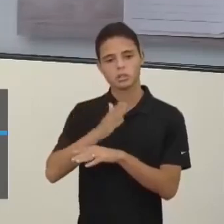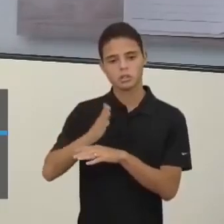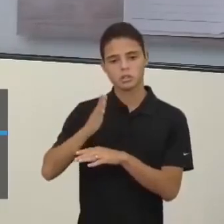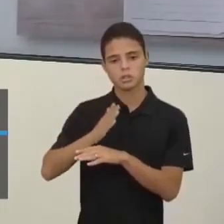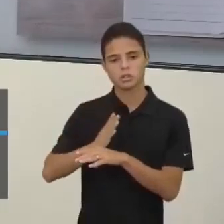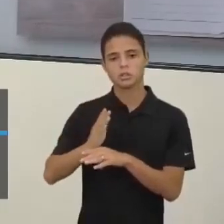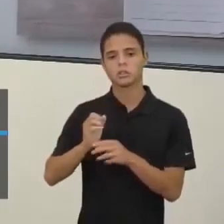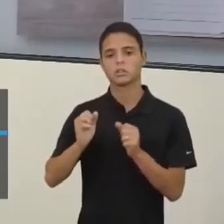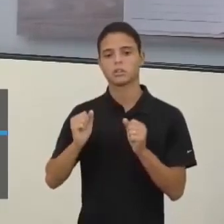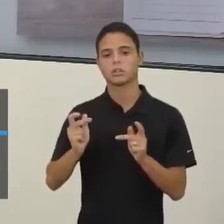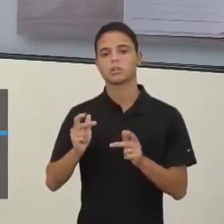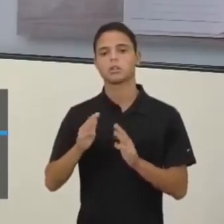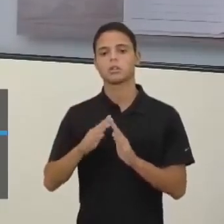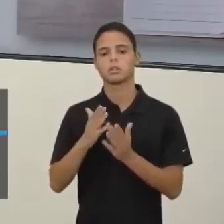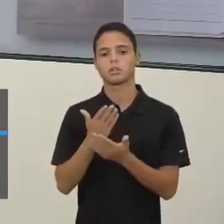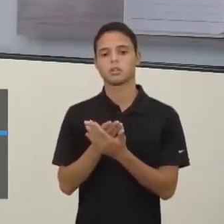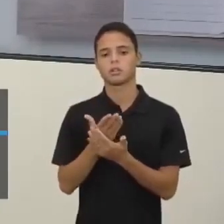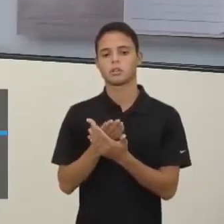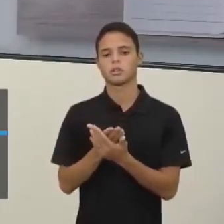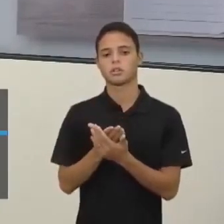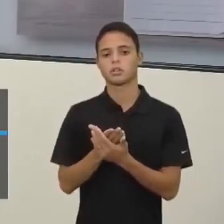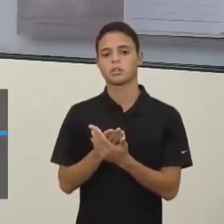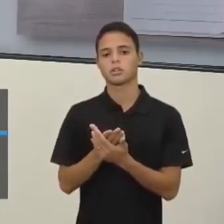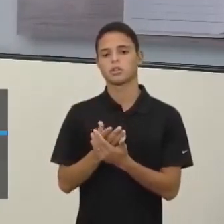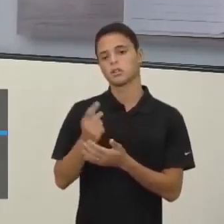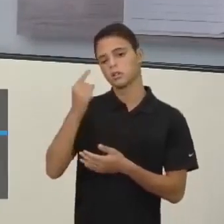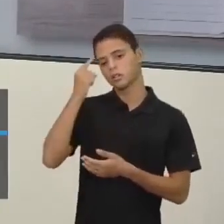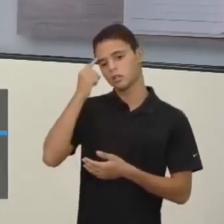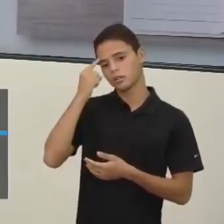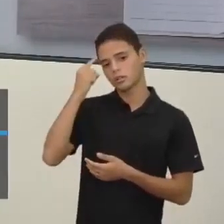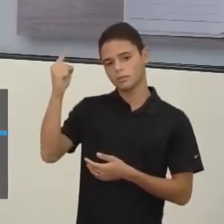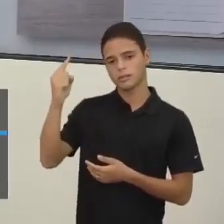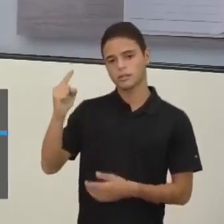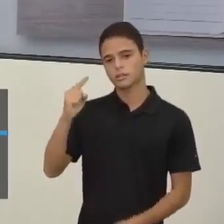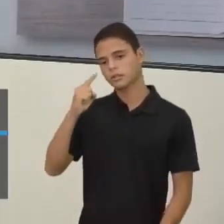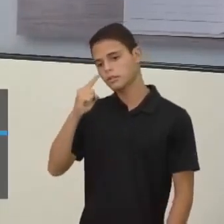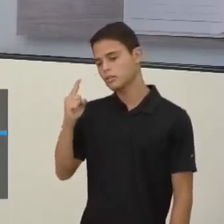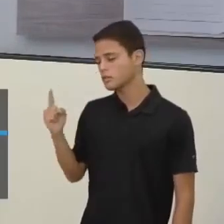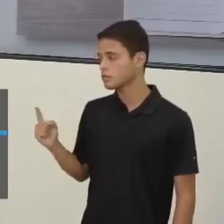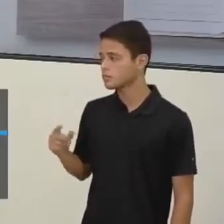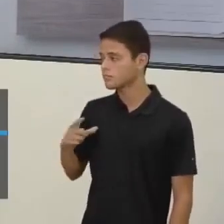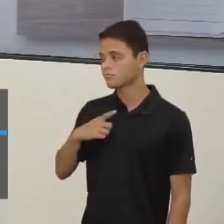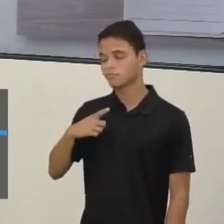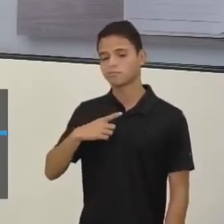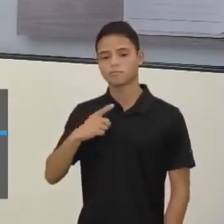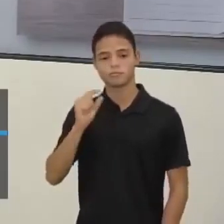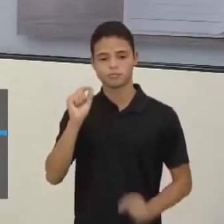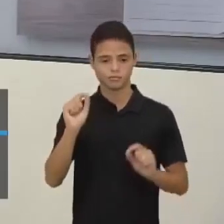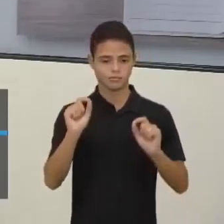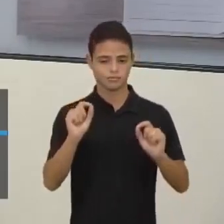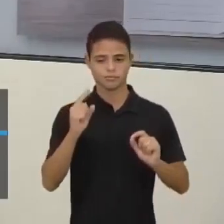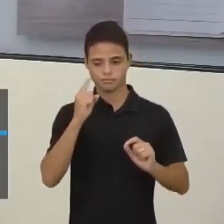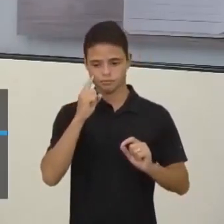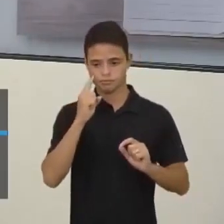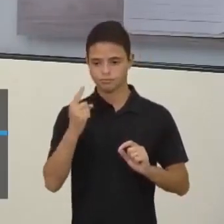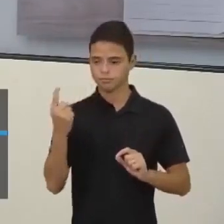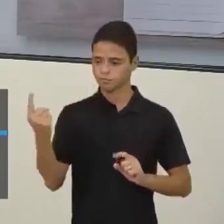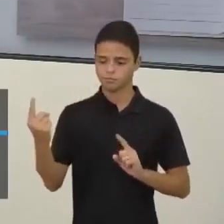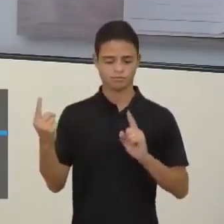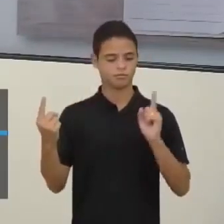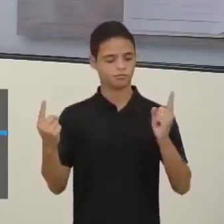sua escola e tal. Então, ó, imagine que você tem 2 indicadores. Quando a gente está falando da